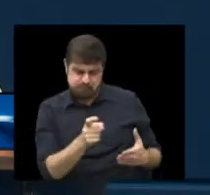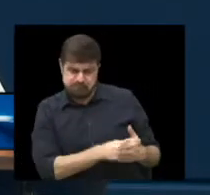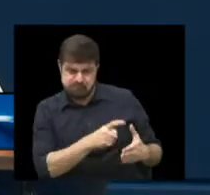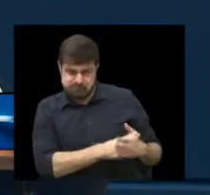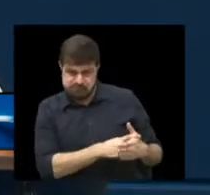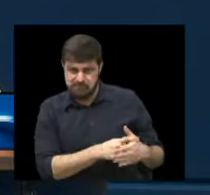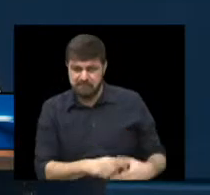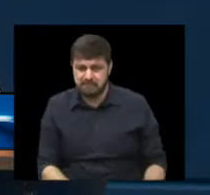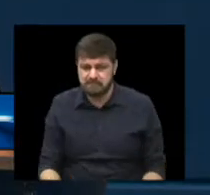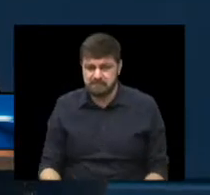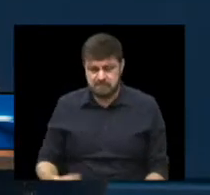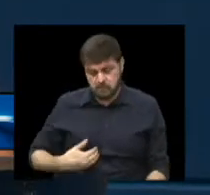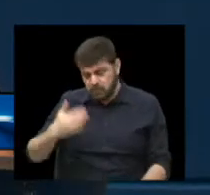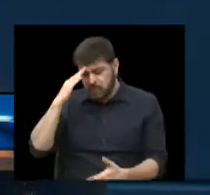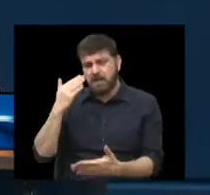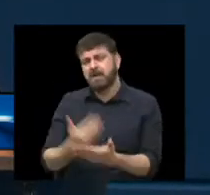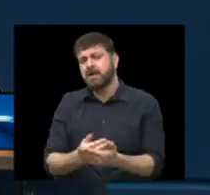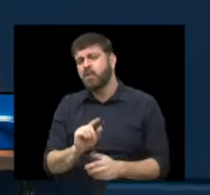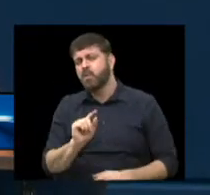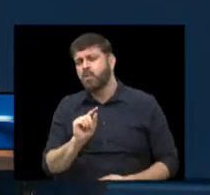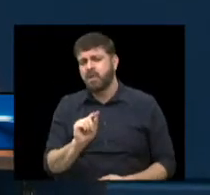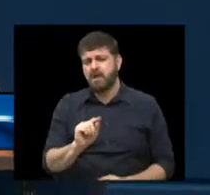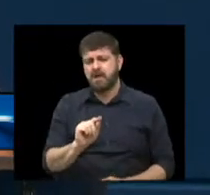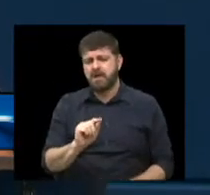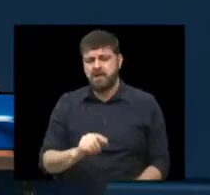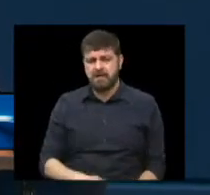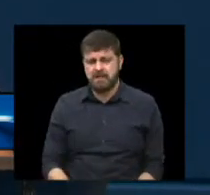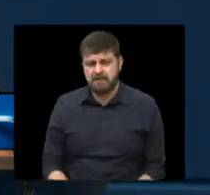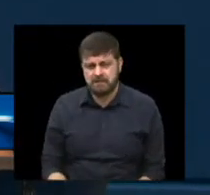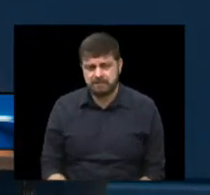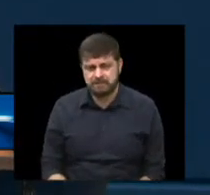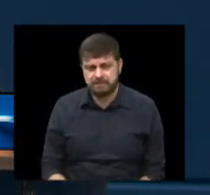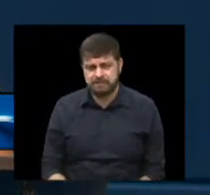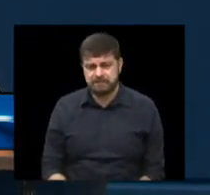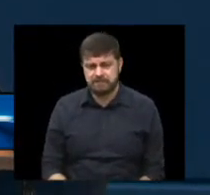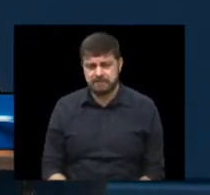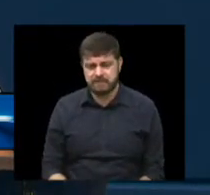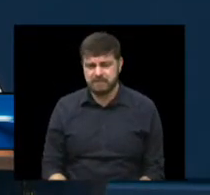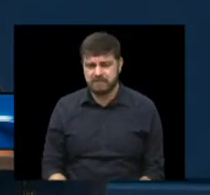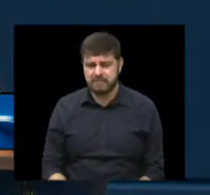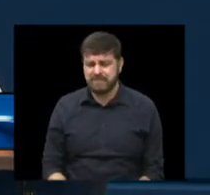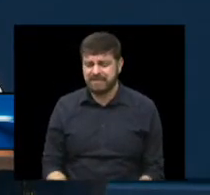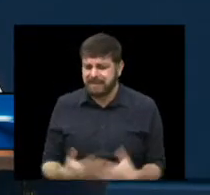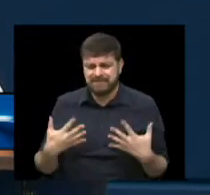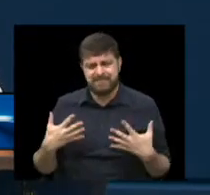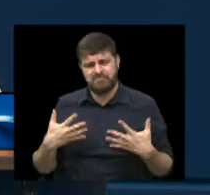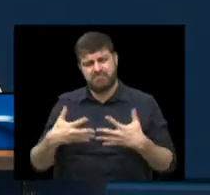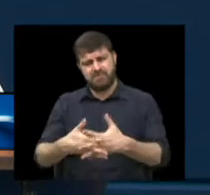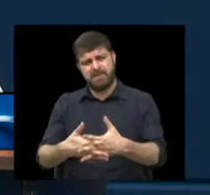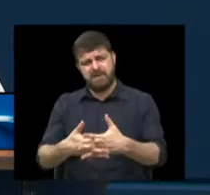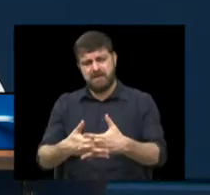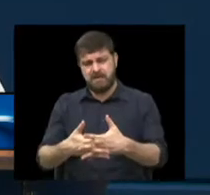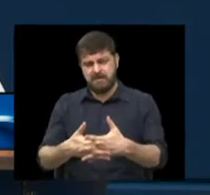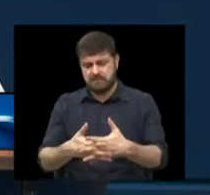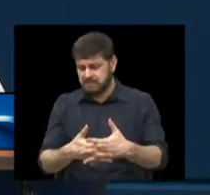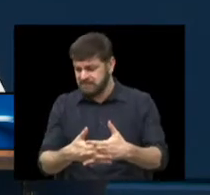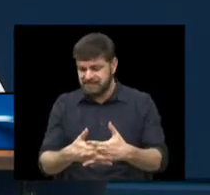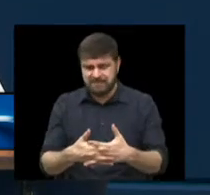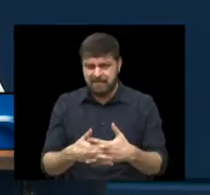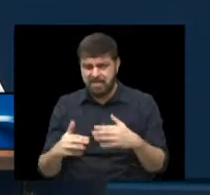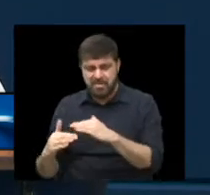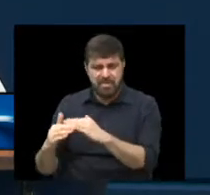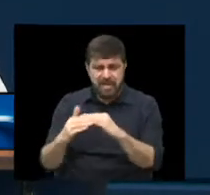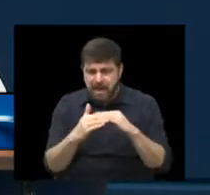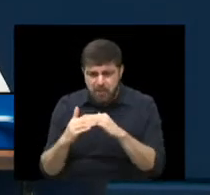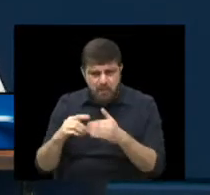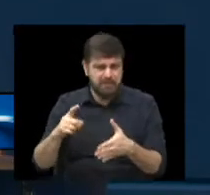prevê. Eu acredito que é complicado tratar essas dívidas